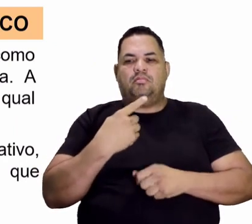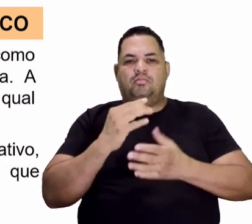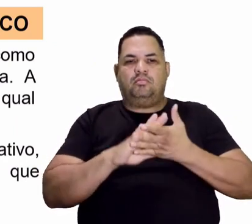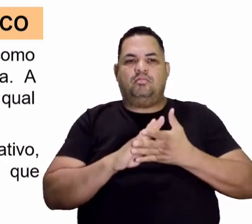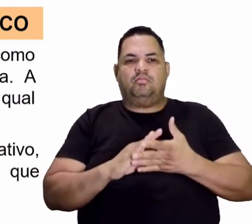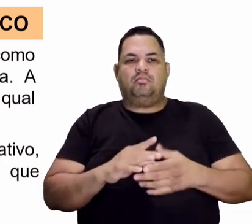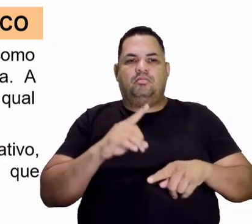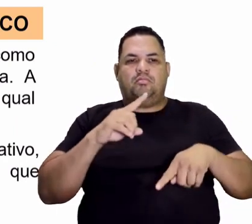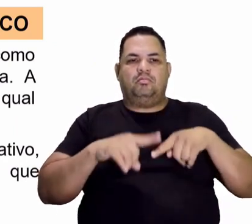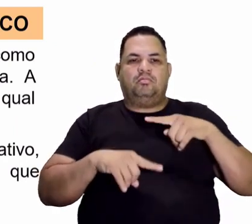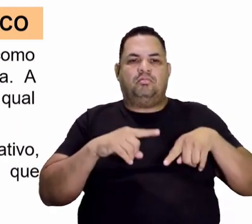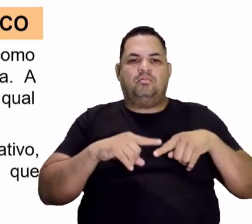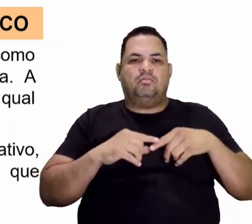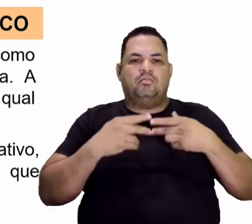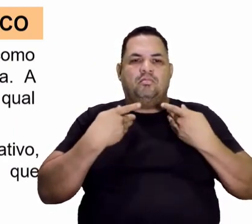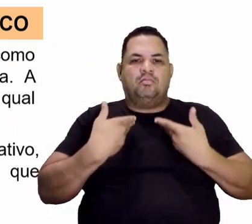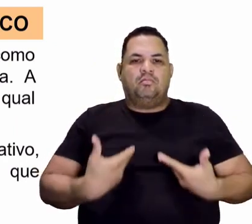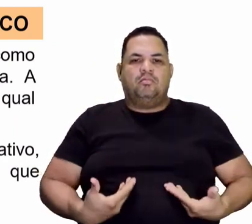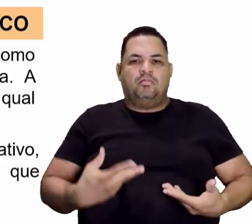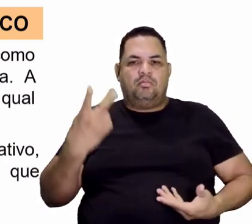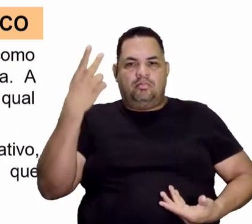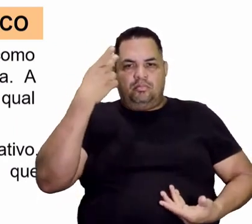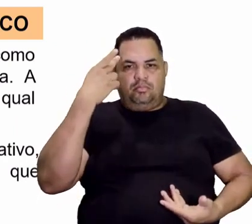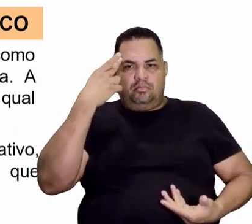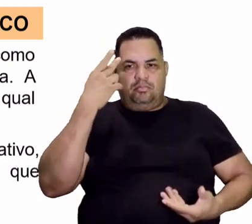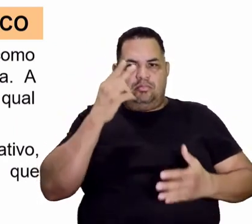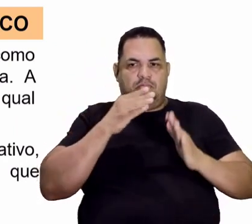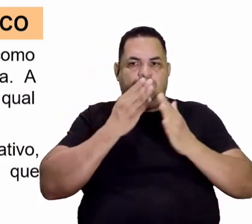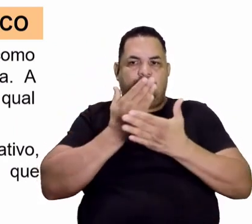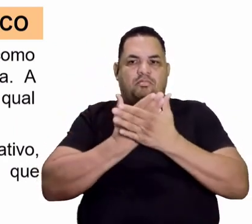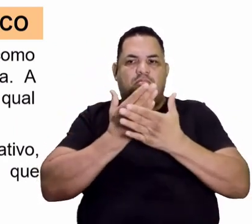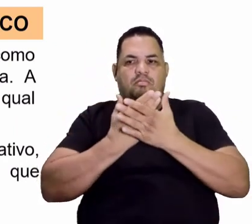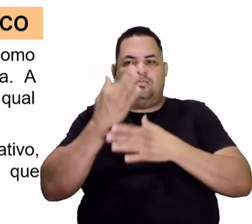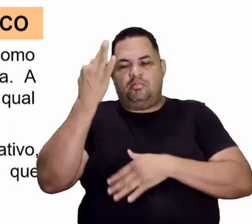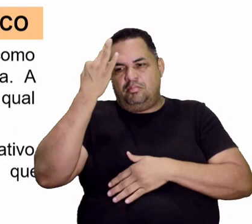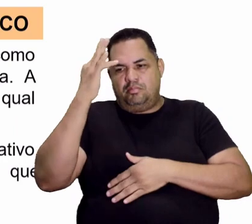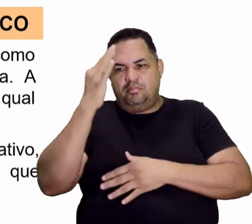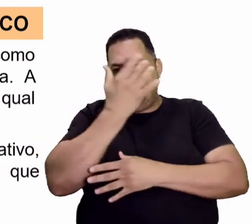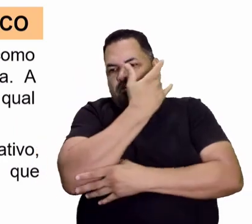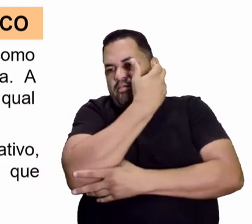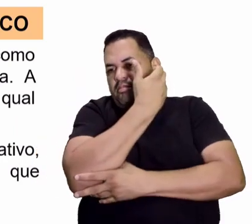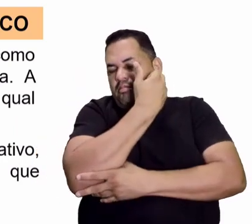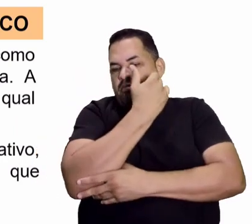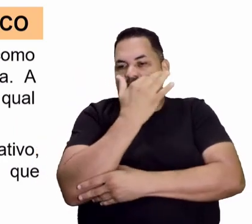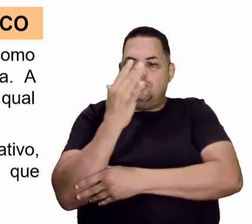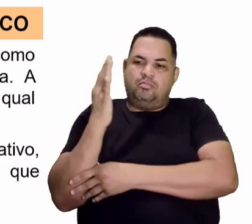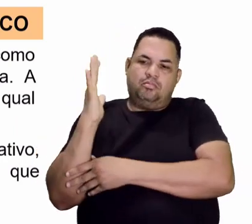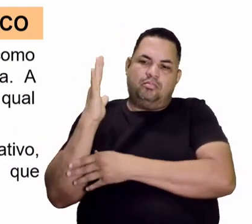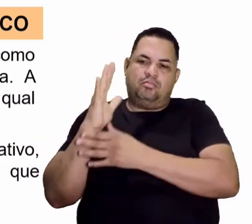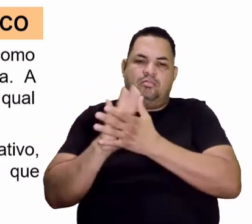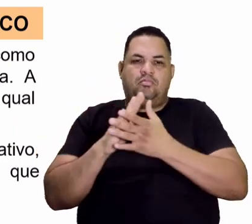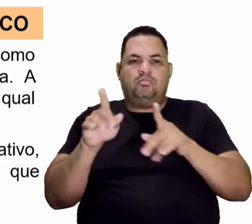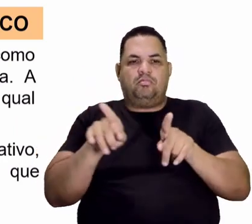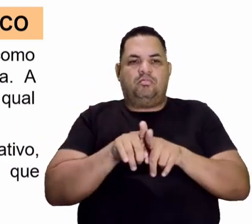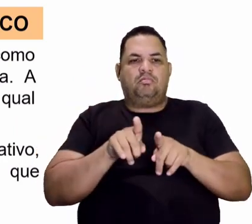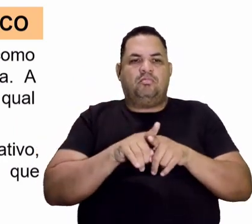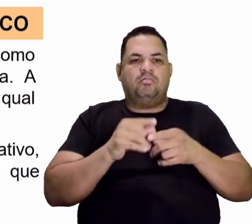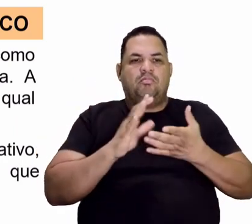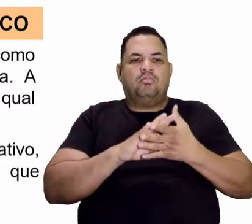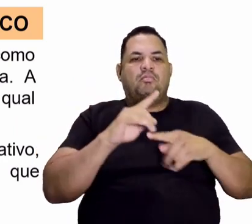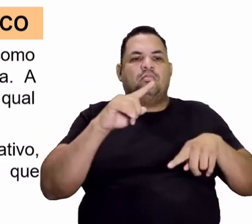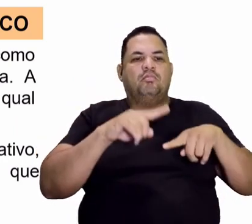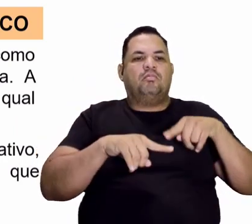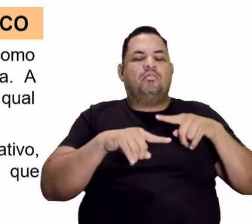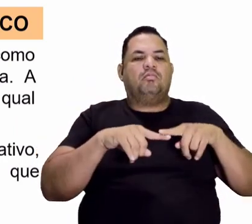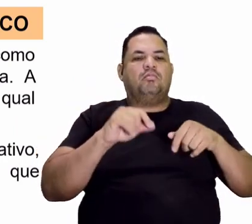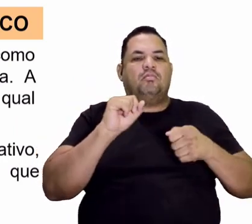né, materialmente. Os corpos naturais seriam estudados pela filosofia da natureza e os corpos artificiais